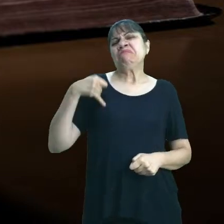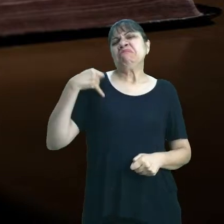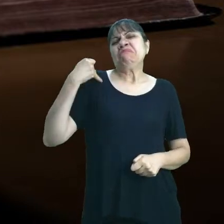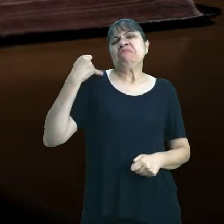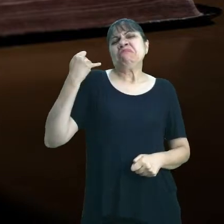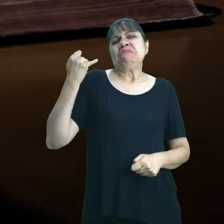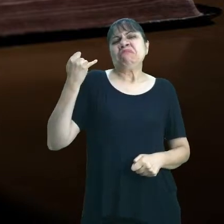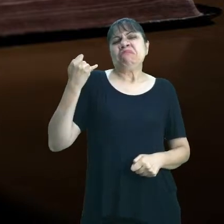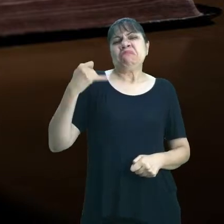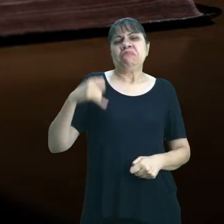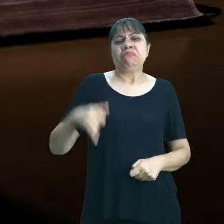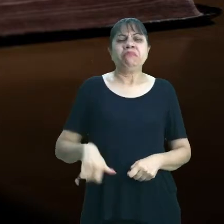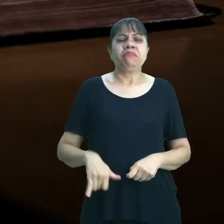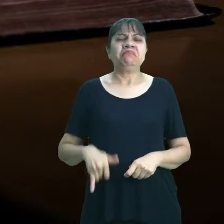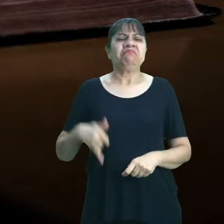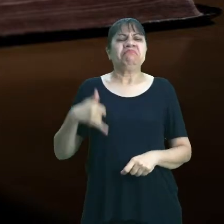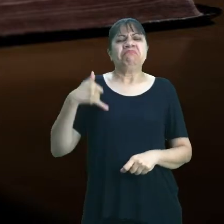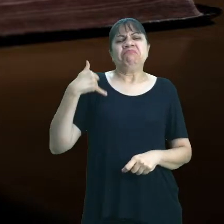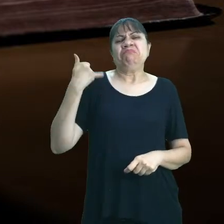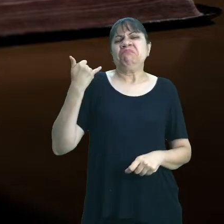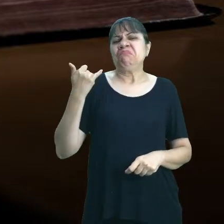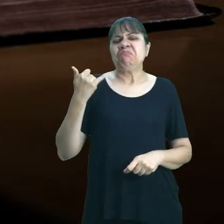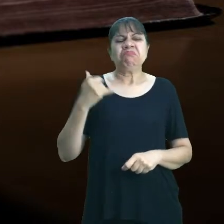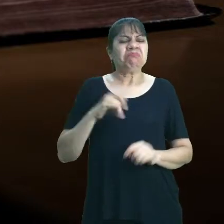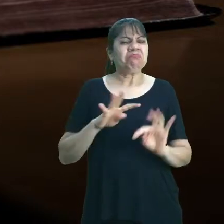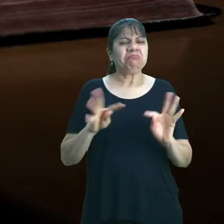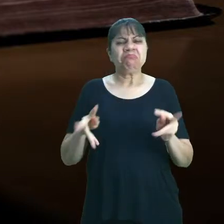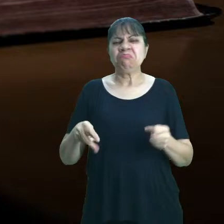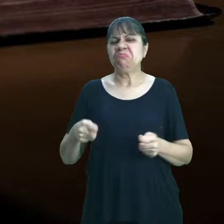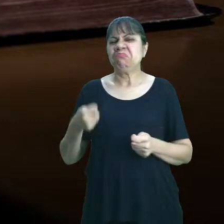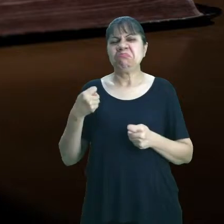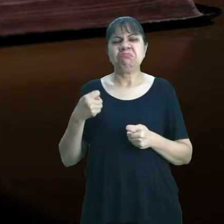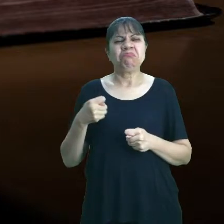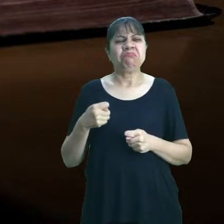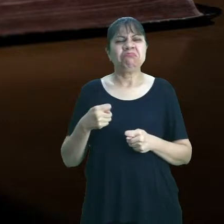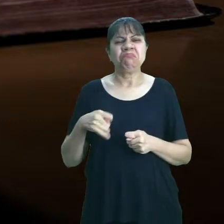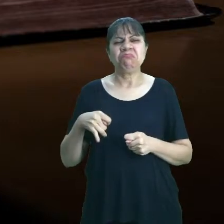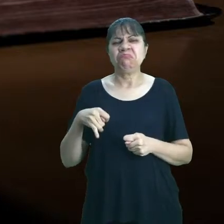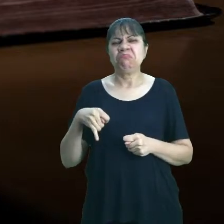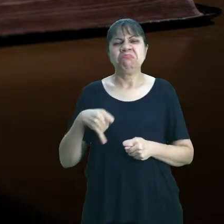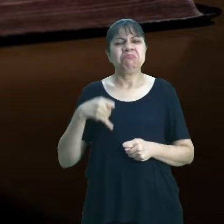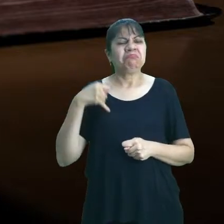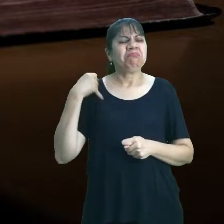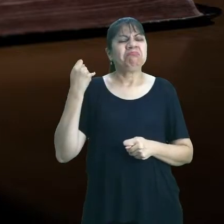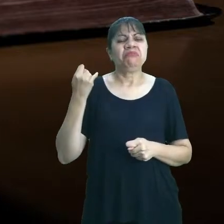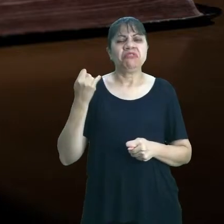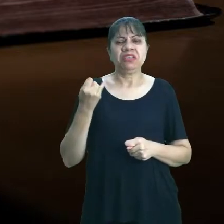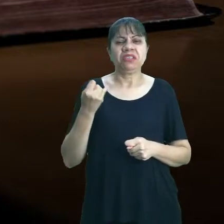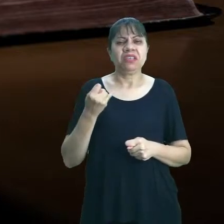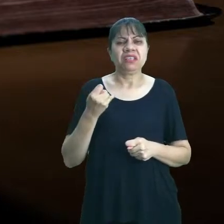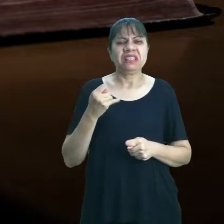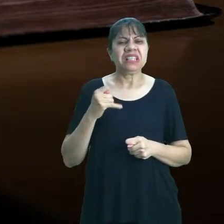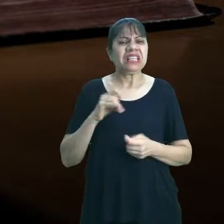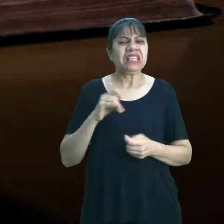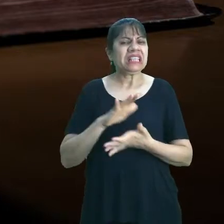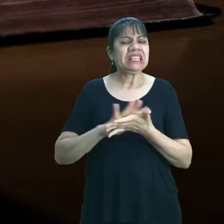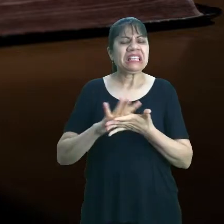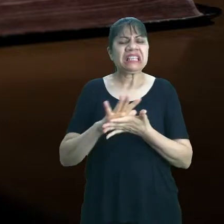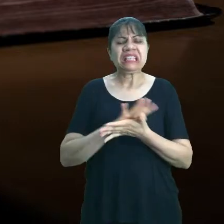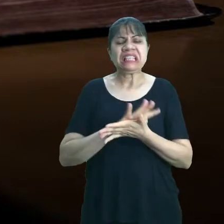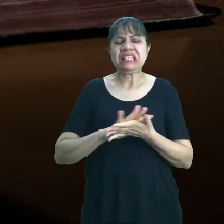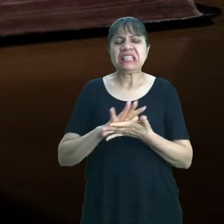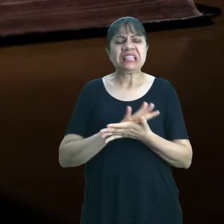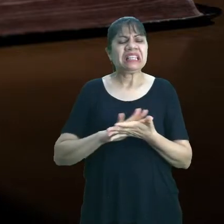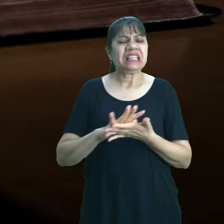Mas na minha diz: tudo sem sentido. Sem sentido, diz o mestre, nada faz sentido, nada